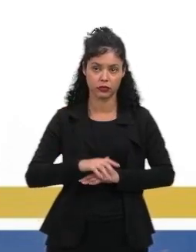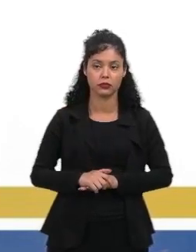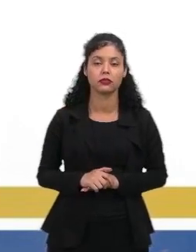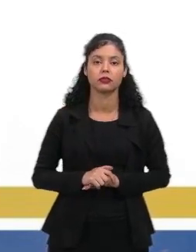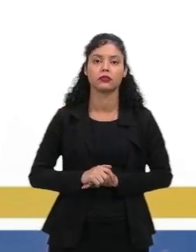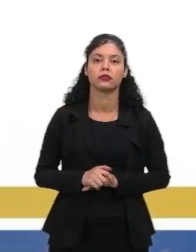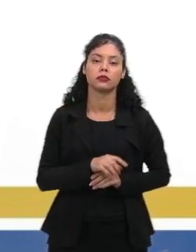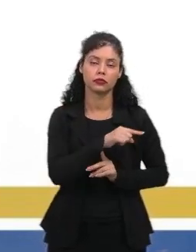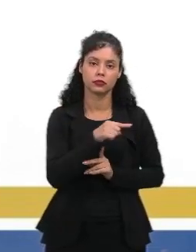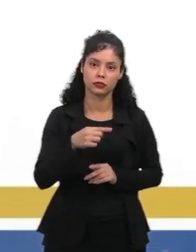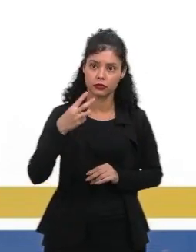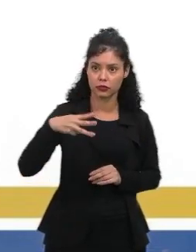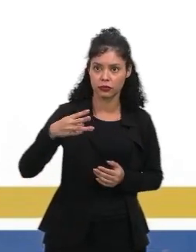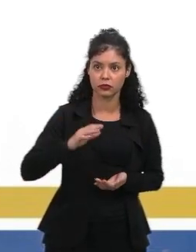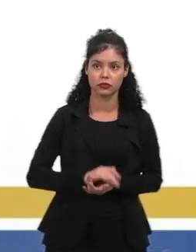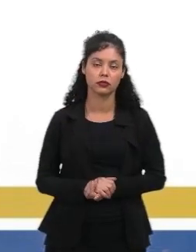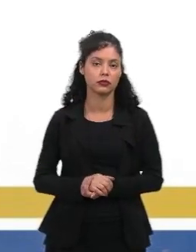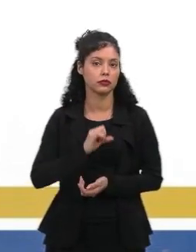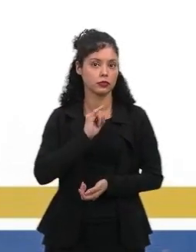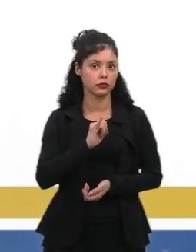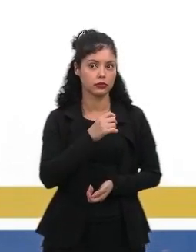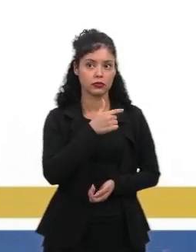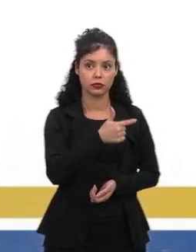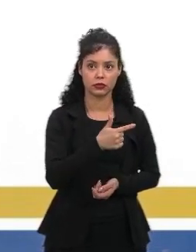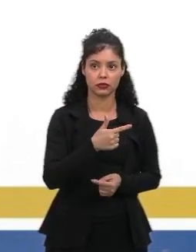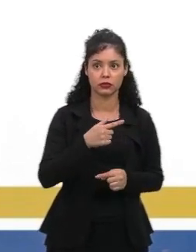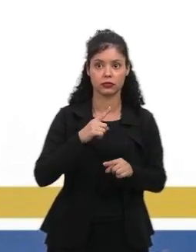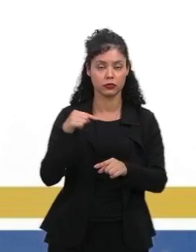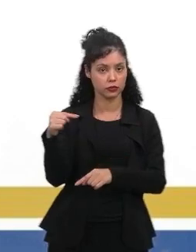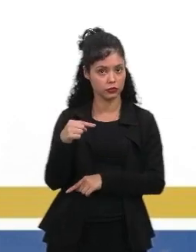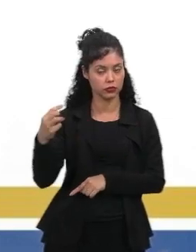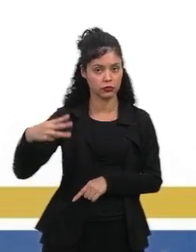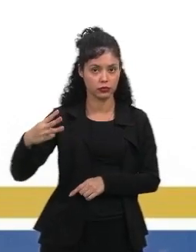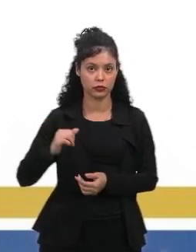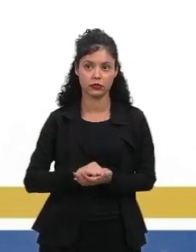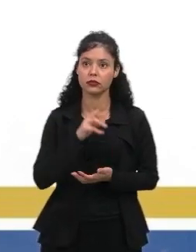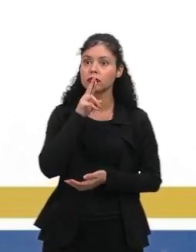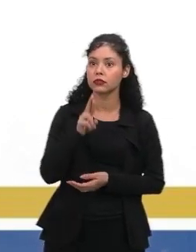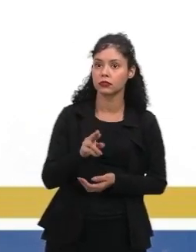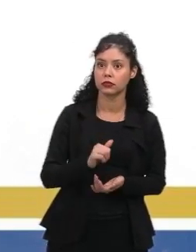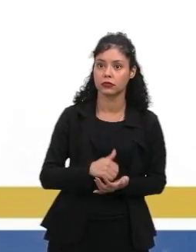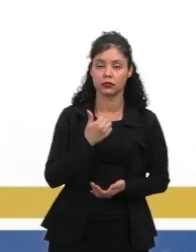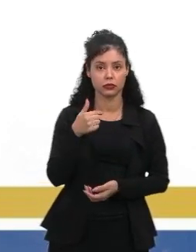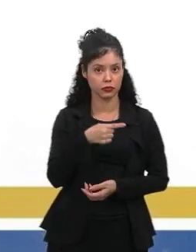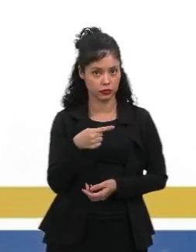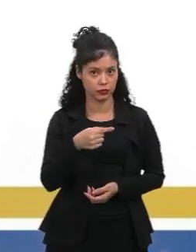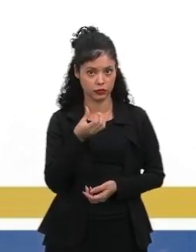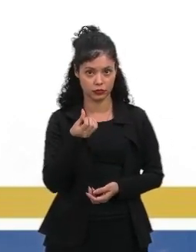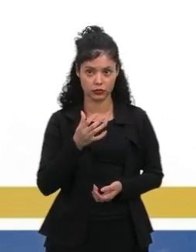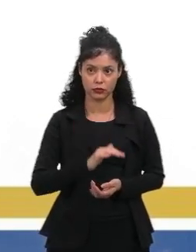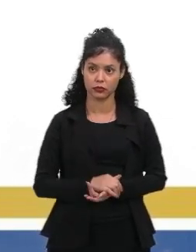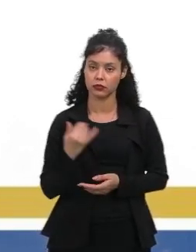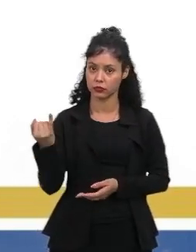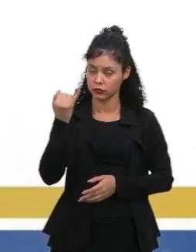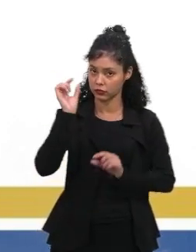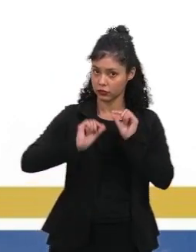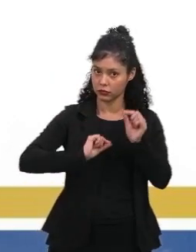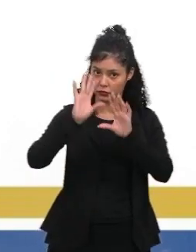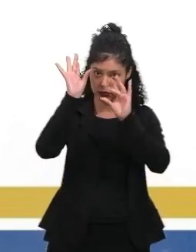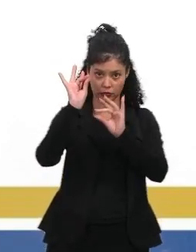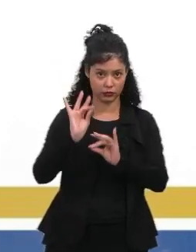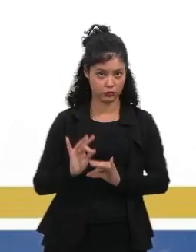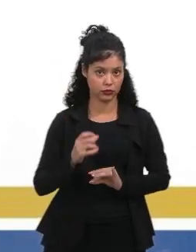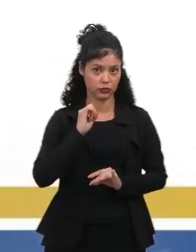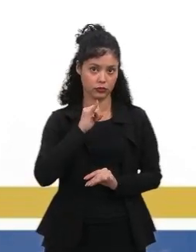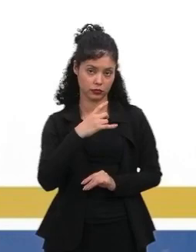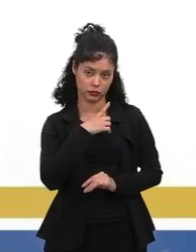A é menos 3. Então, se eu tenho 2 vezes menos 3, vai nos dar como resultado menos 6. Então, importante destacar que se eu